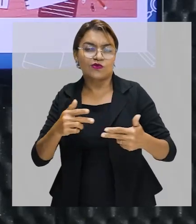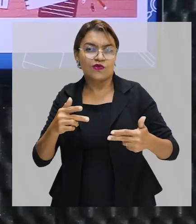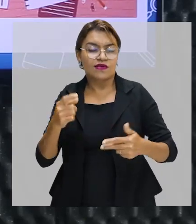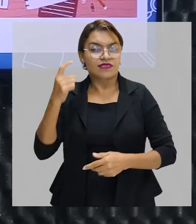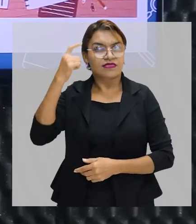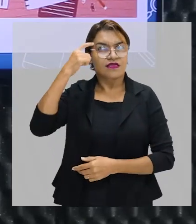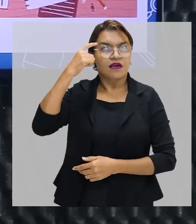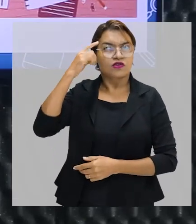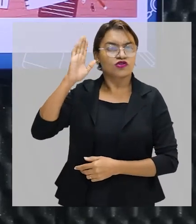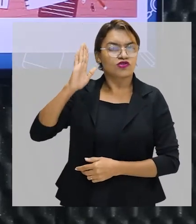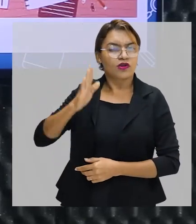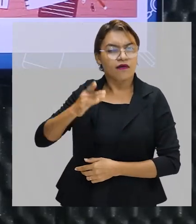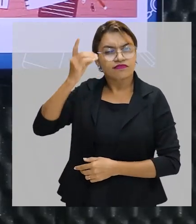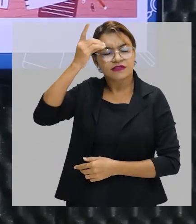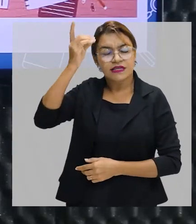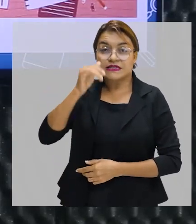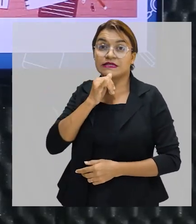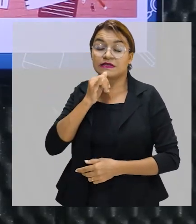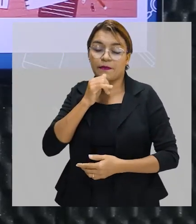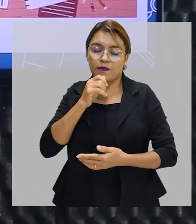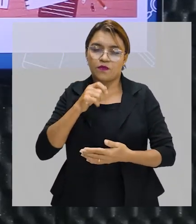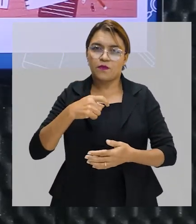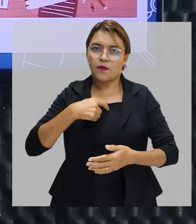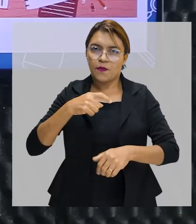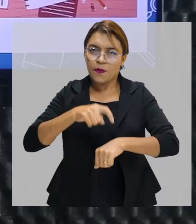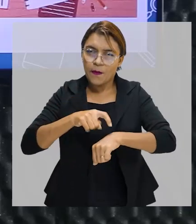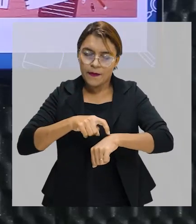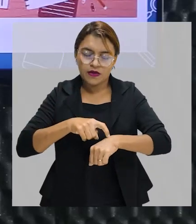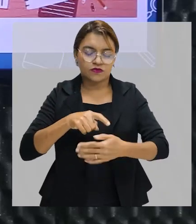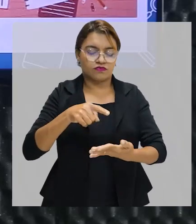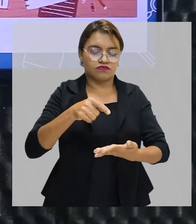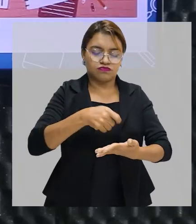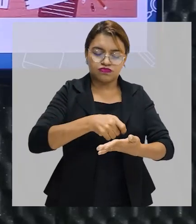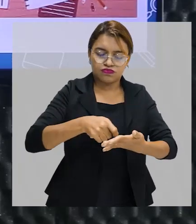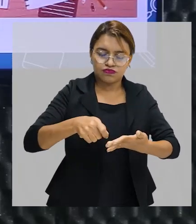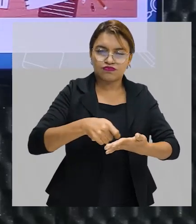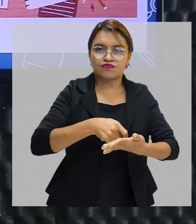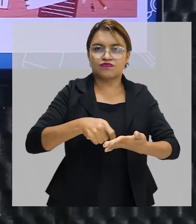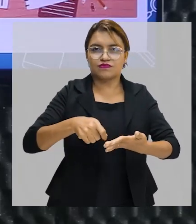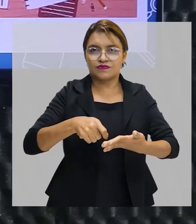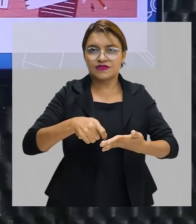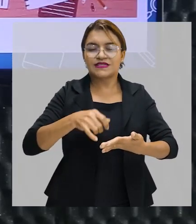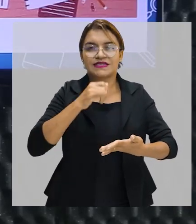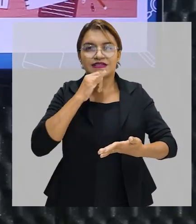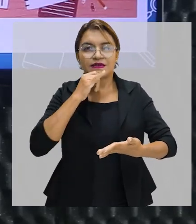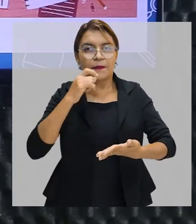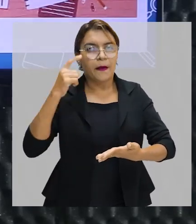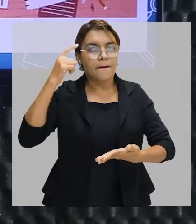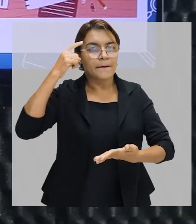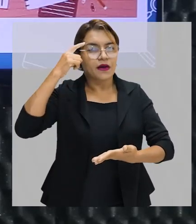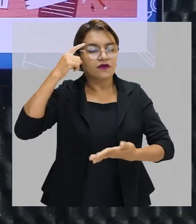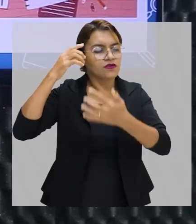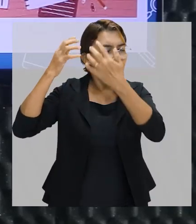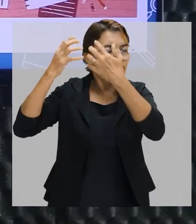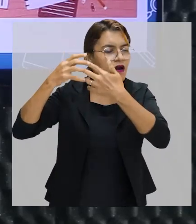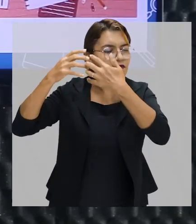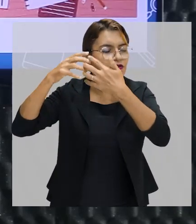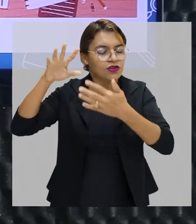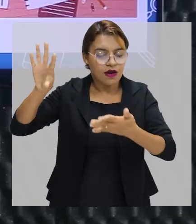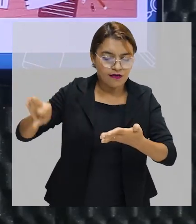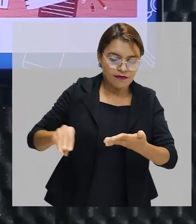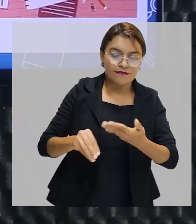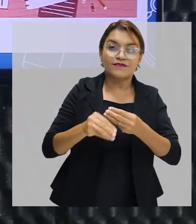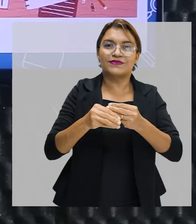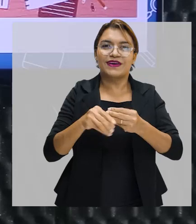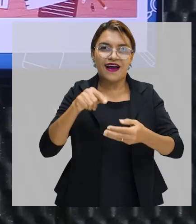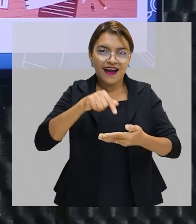cabeça. Então, quando nós vamos escrever, nós só vamos transpor da nossa mente para o papel. E